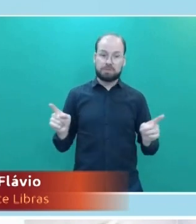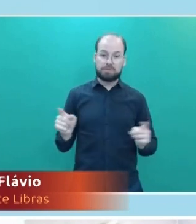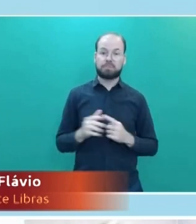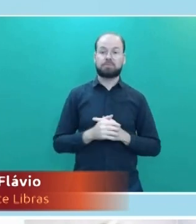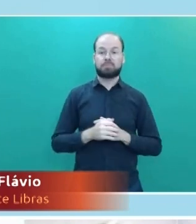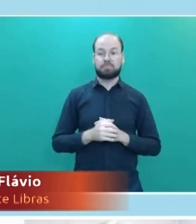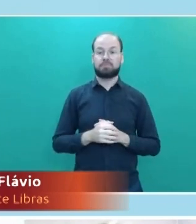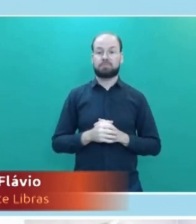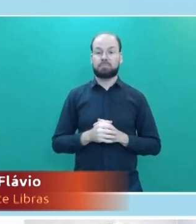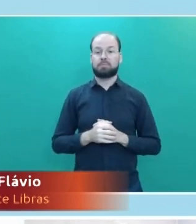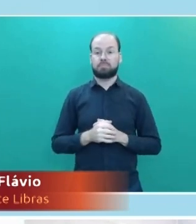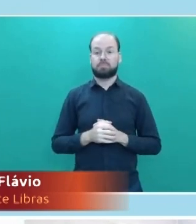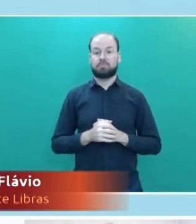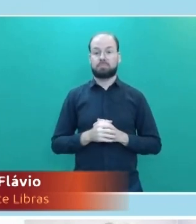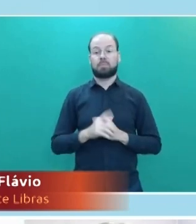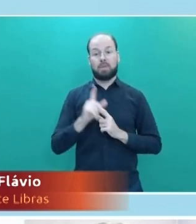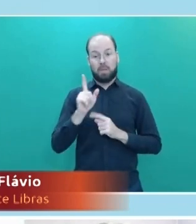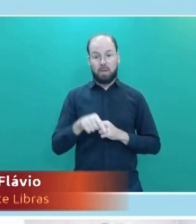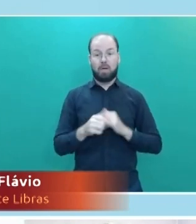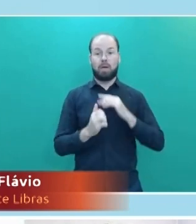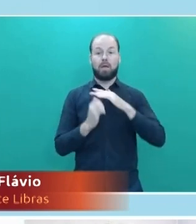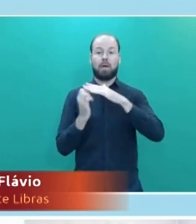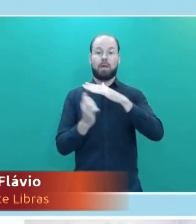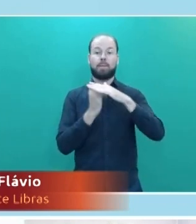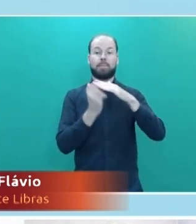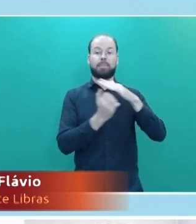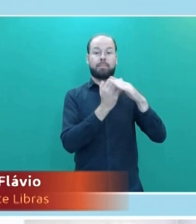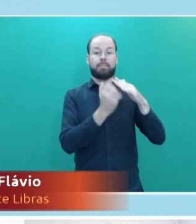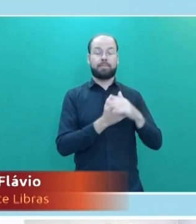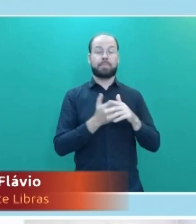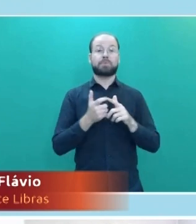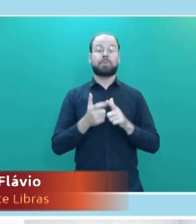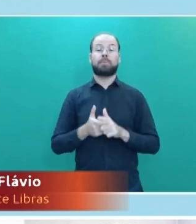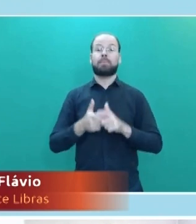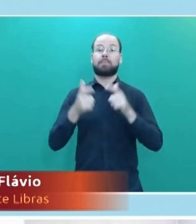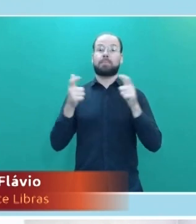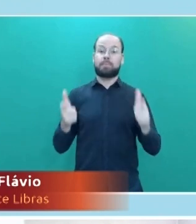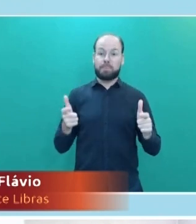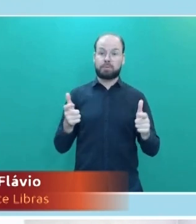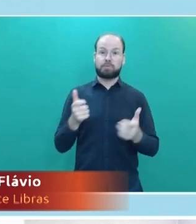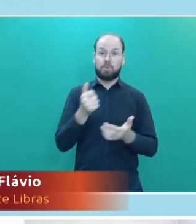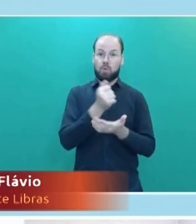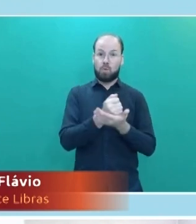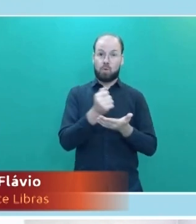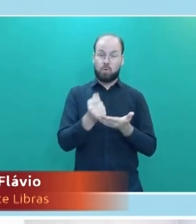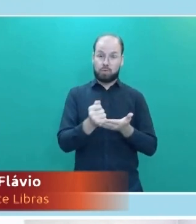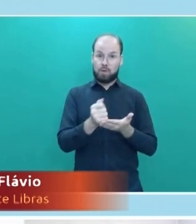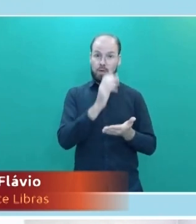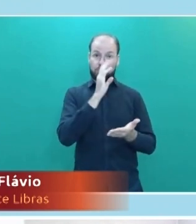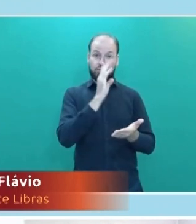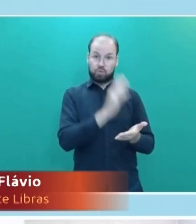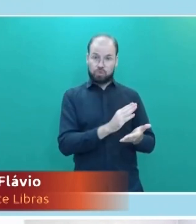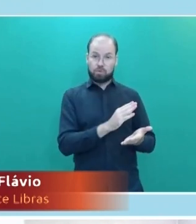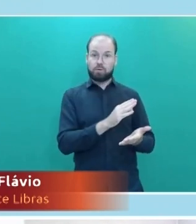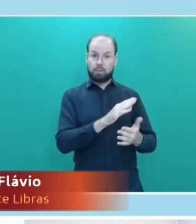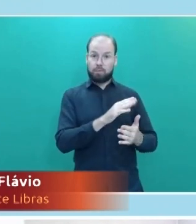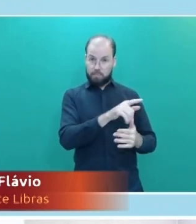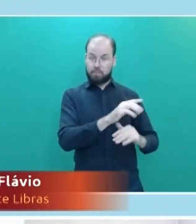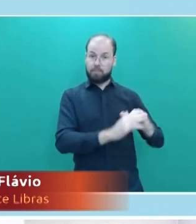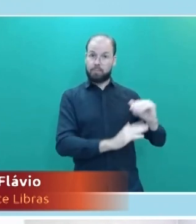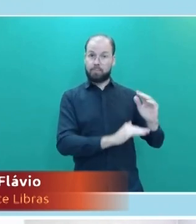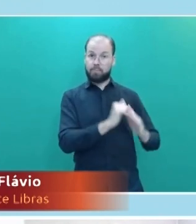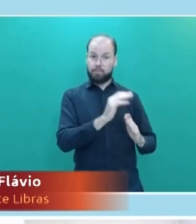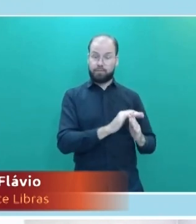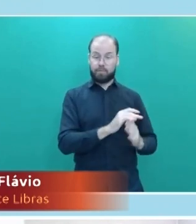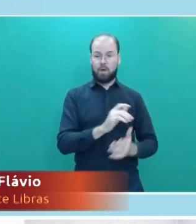E são empresas que, muitas vezes, no lugar de contratar diretamente a mão de obra, contrata um